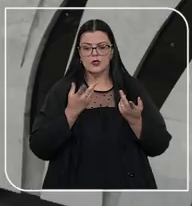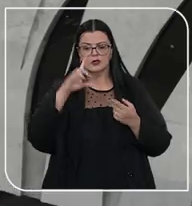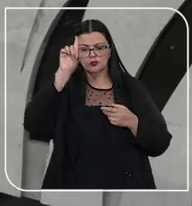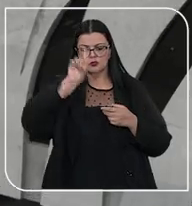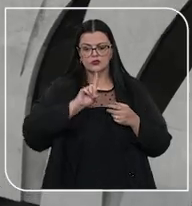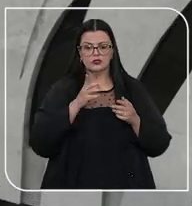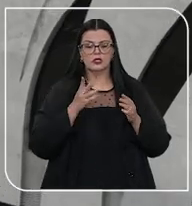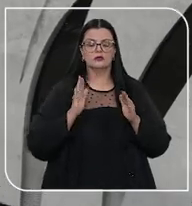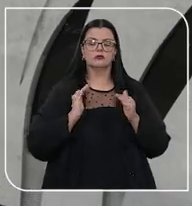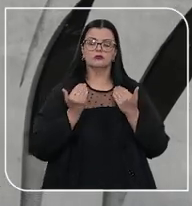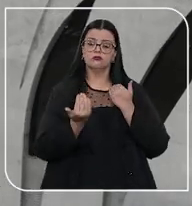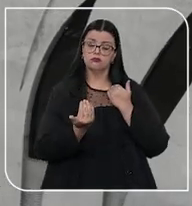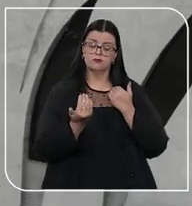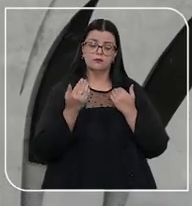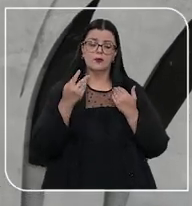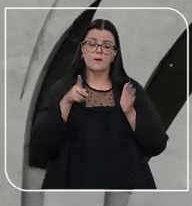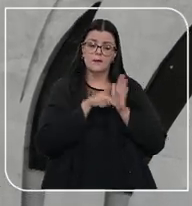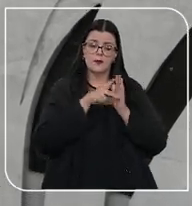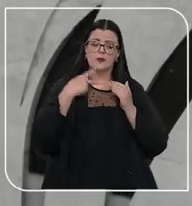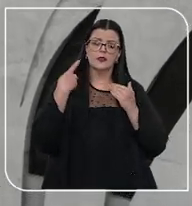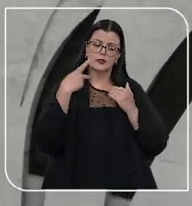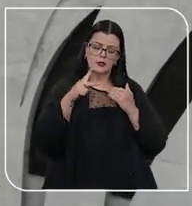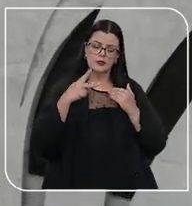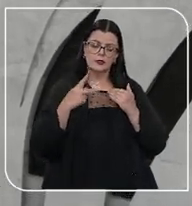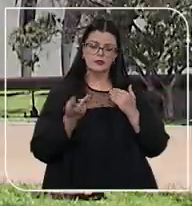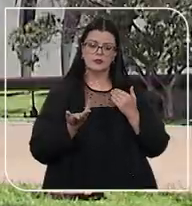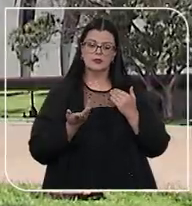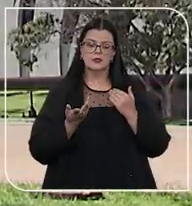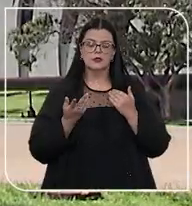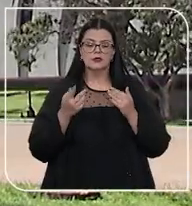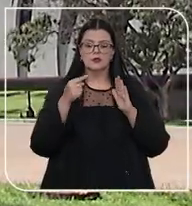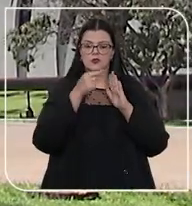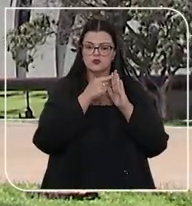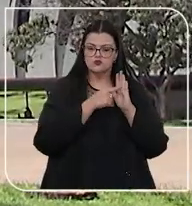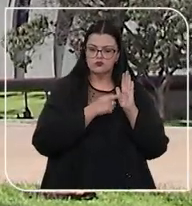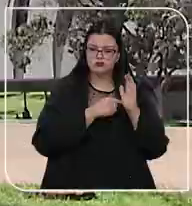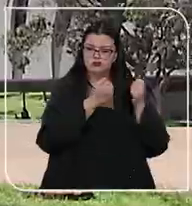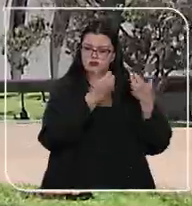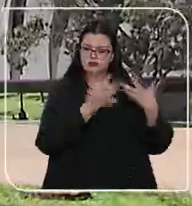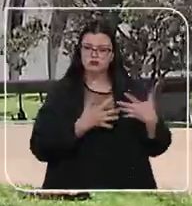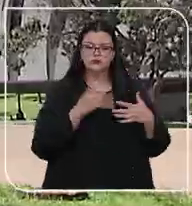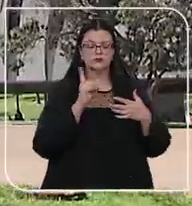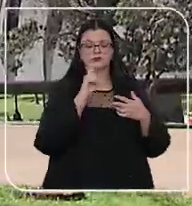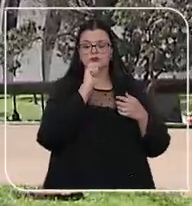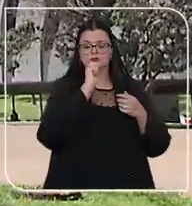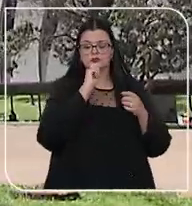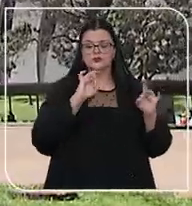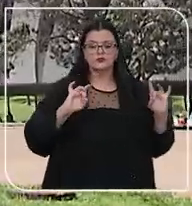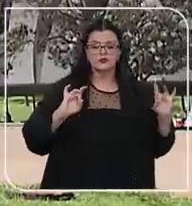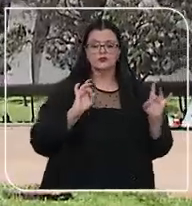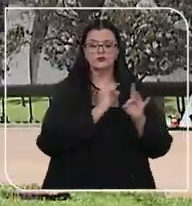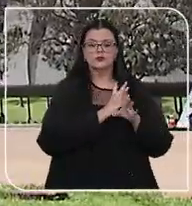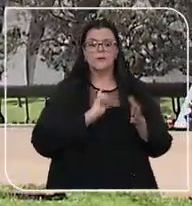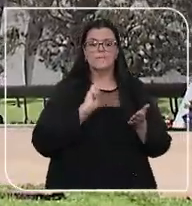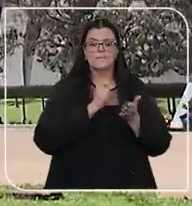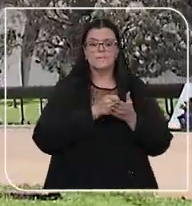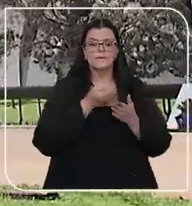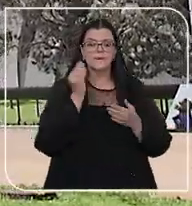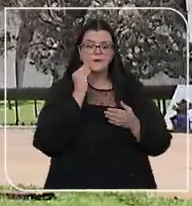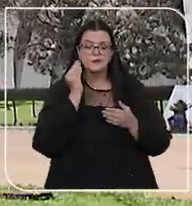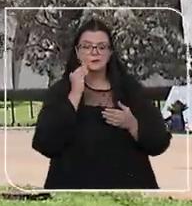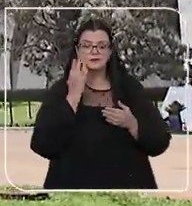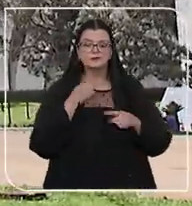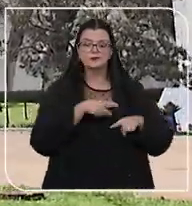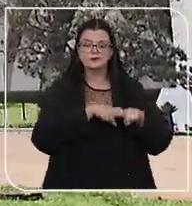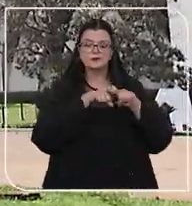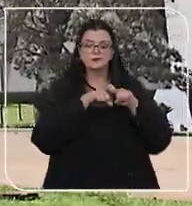e violou o direito de ir e vir. Ele ainda pontuou que não teriam sido esgotadas todas as tentativas de